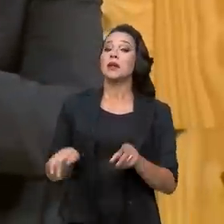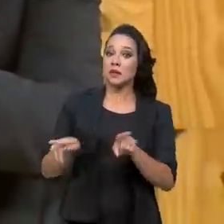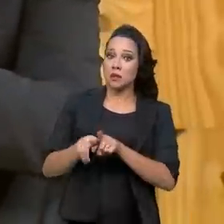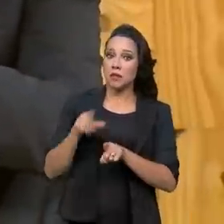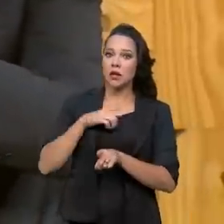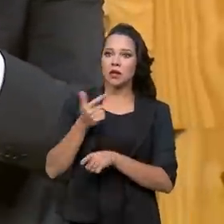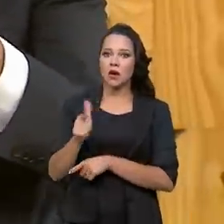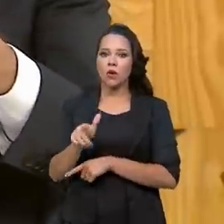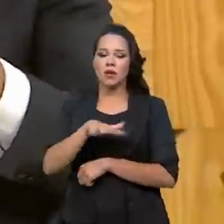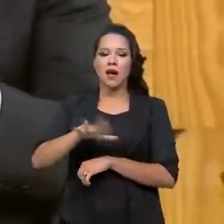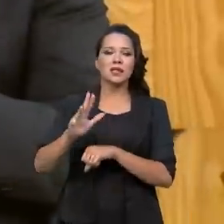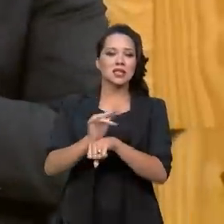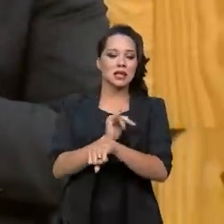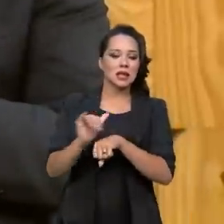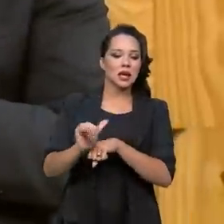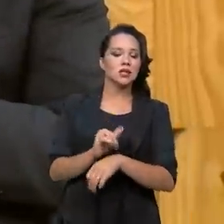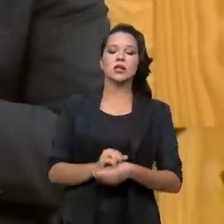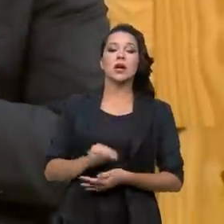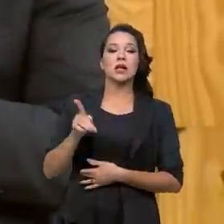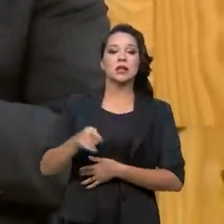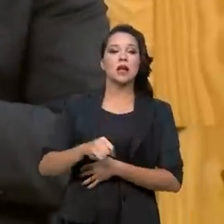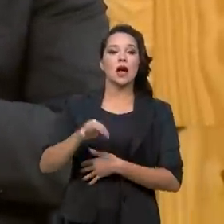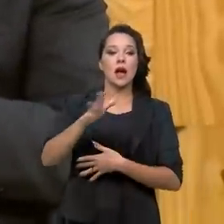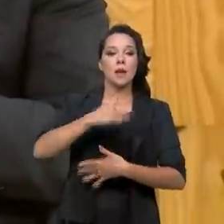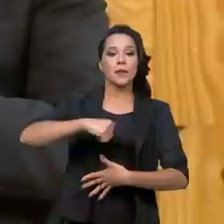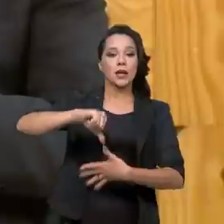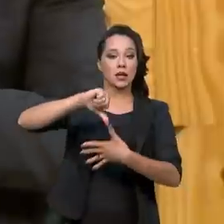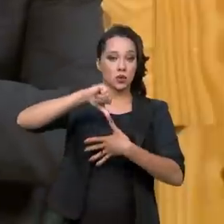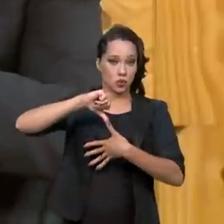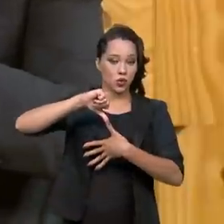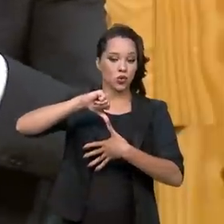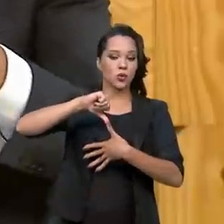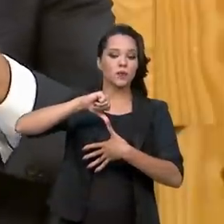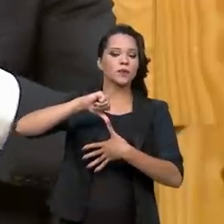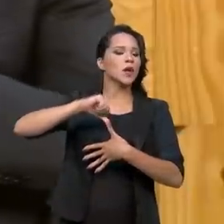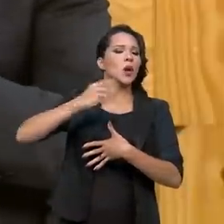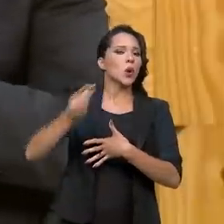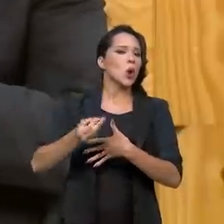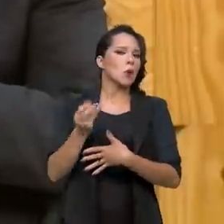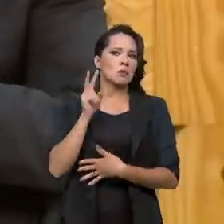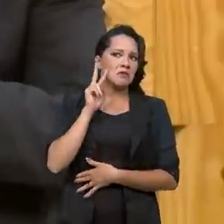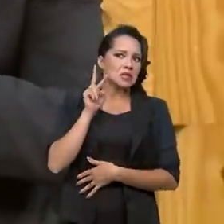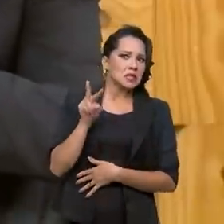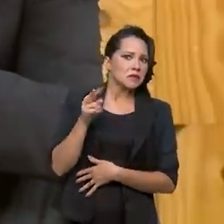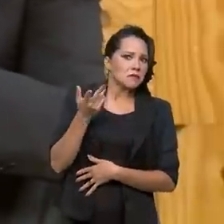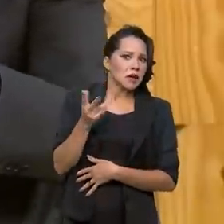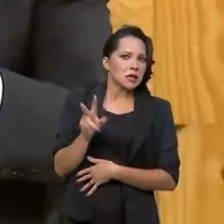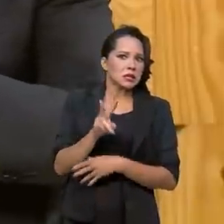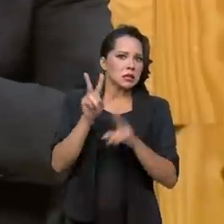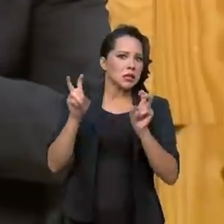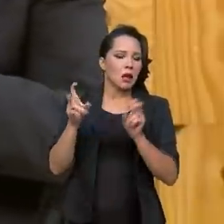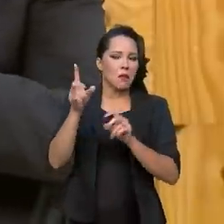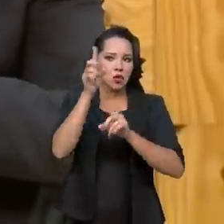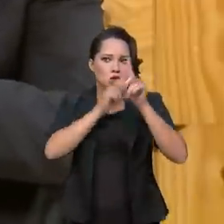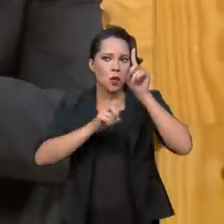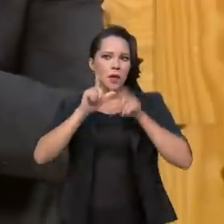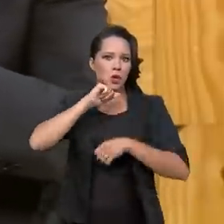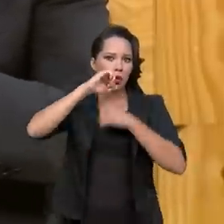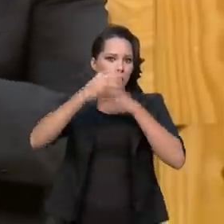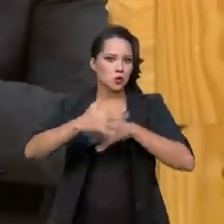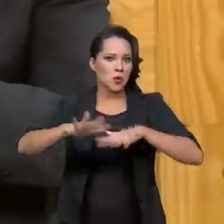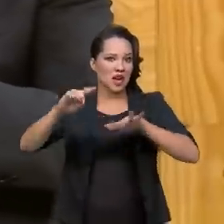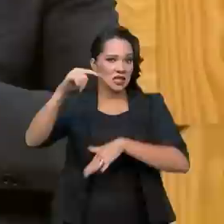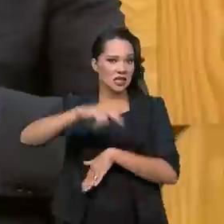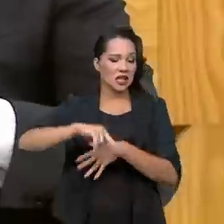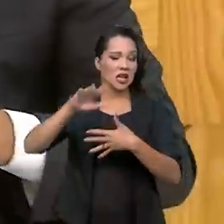questão estratégica na América do Sul. Né? Como é que o senhor analisa essa questão do domínio dos mares aqui na